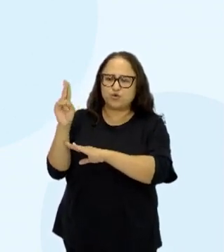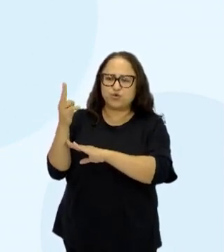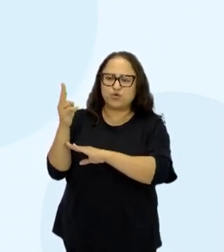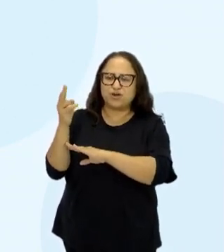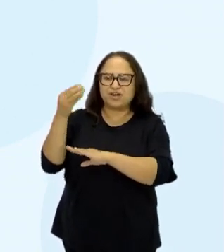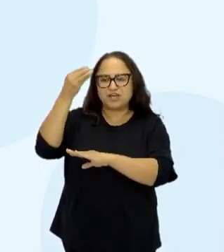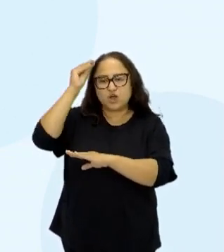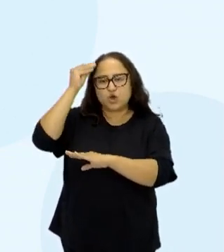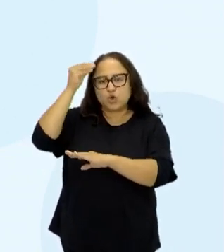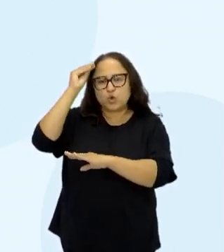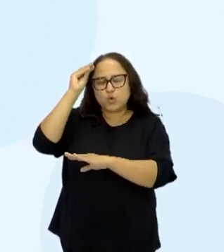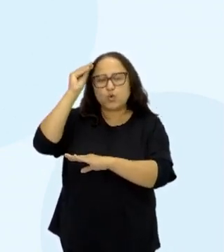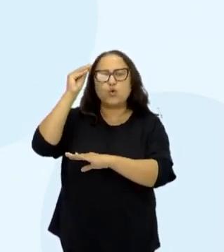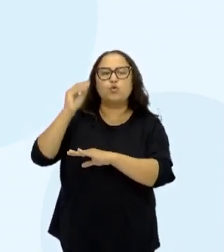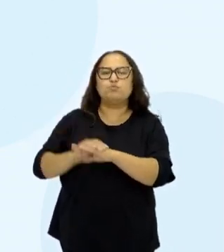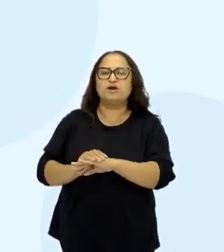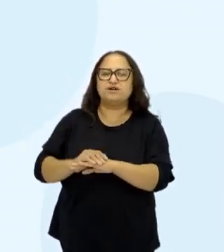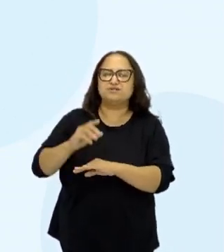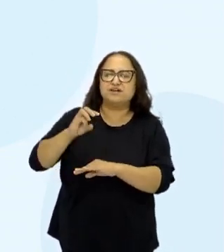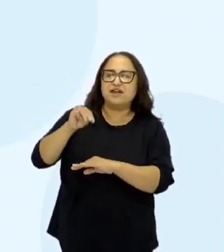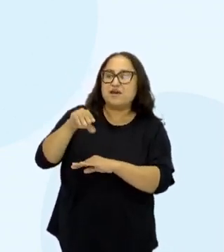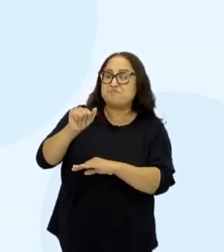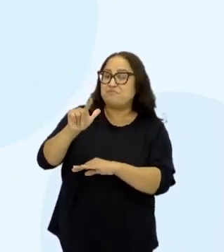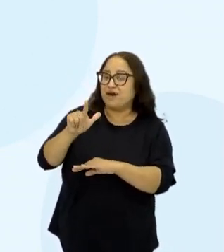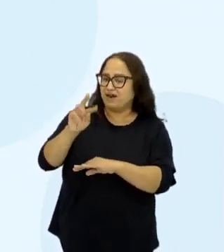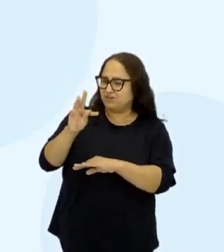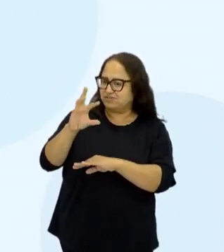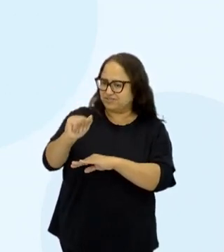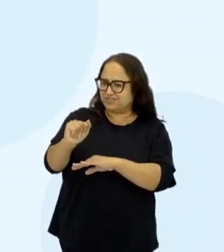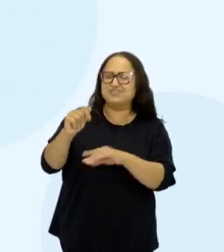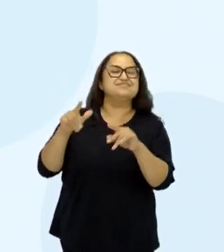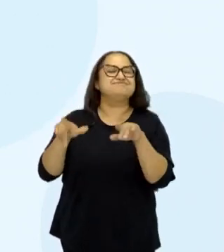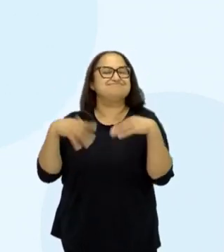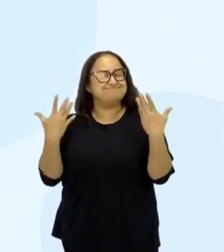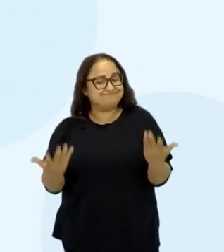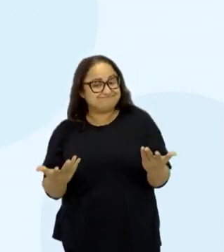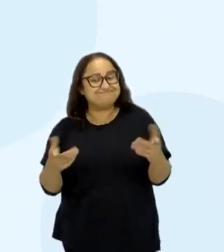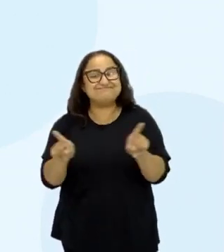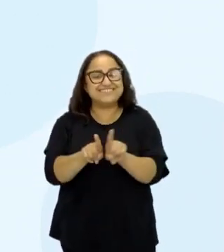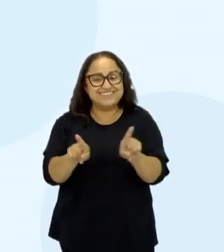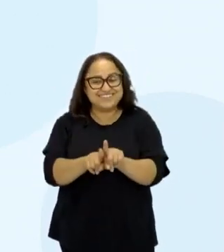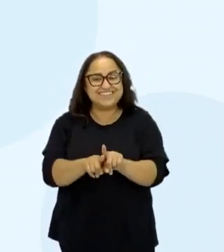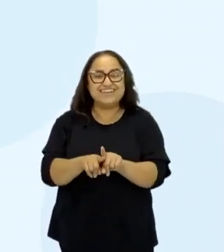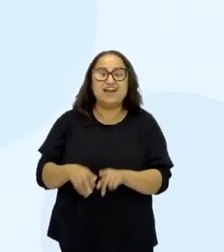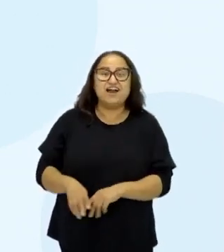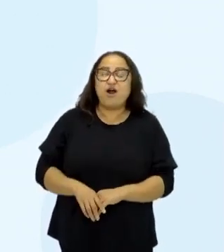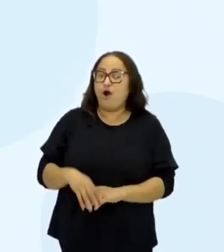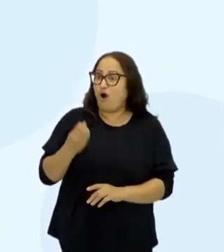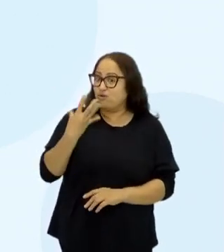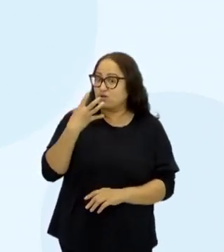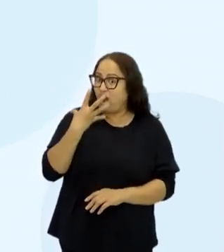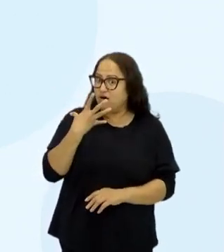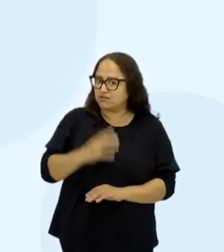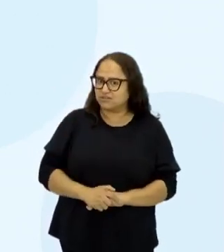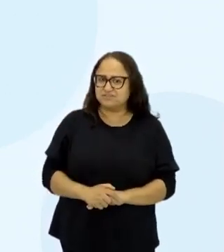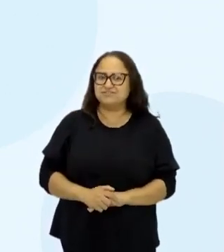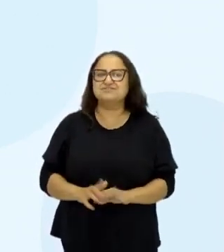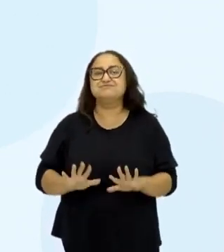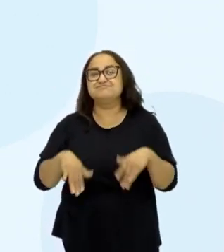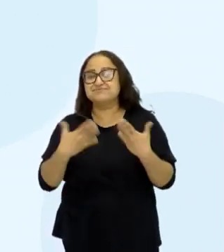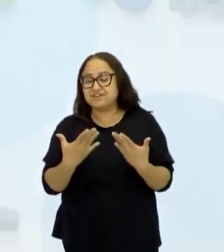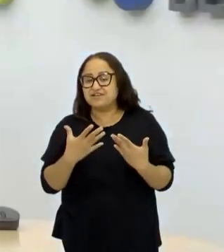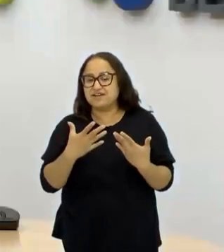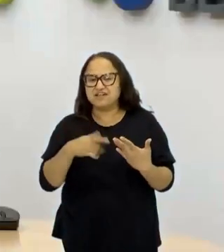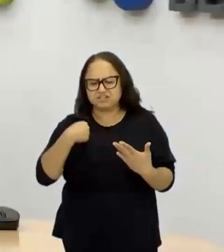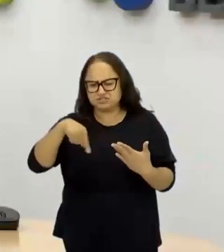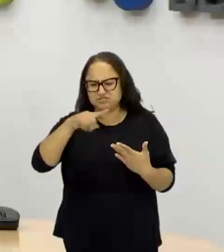Bahrein, Arábia Saudita, Malta, Ilhas Marshall e Hong Kong. Então são esses. Então veja que interessante, necessariamente você não